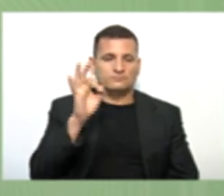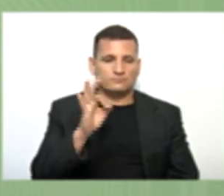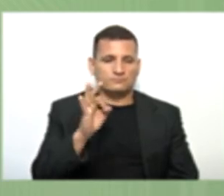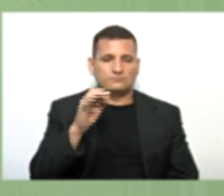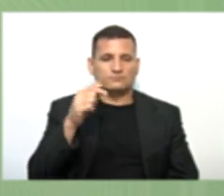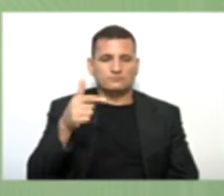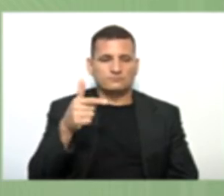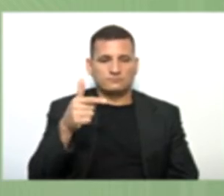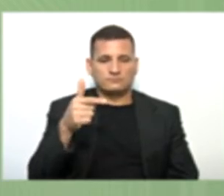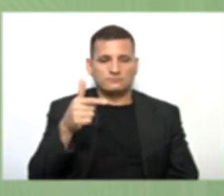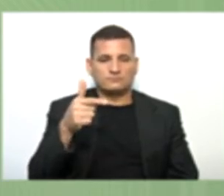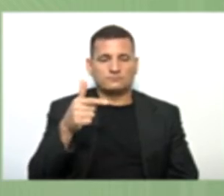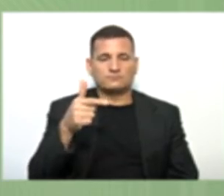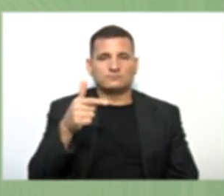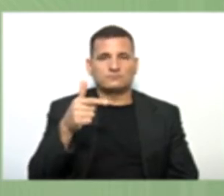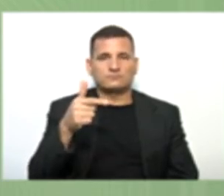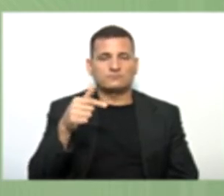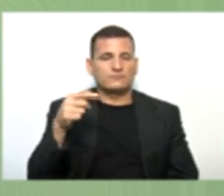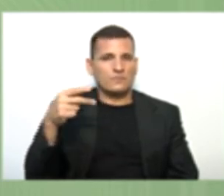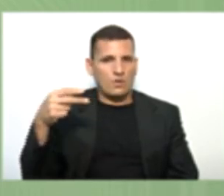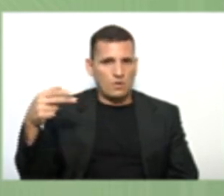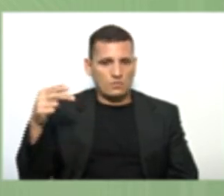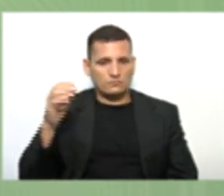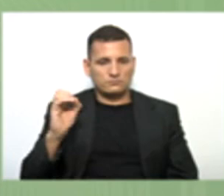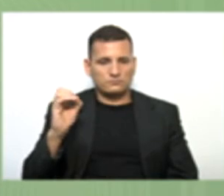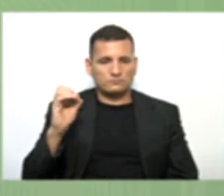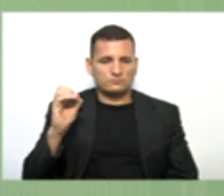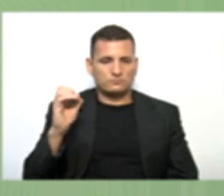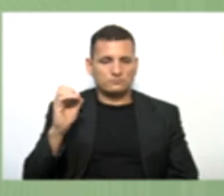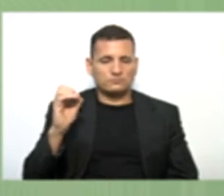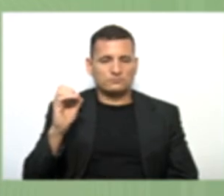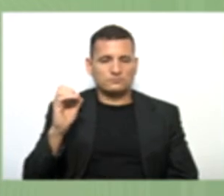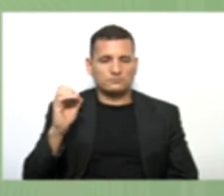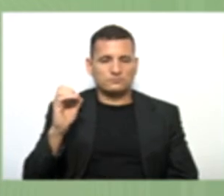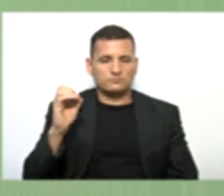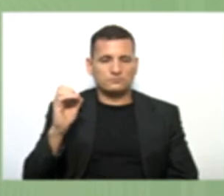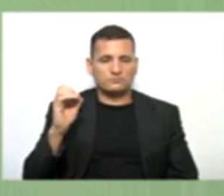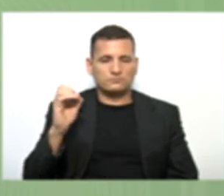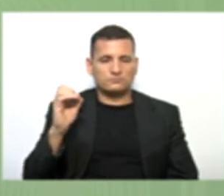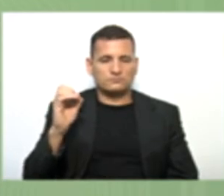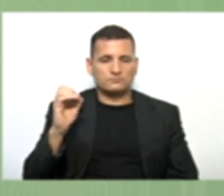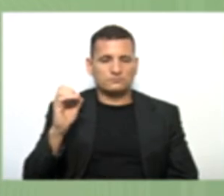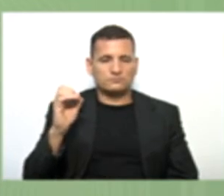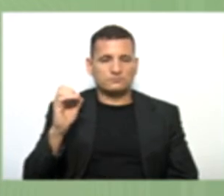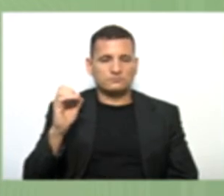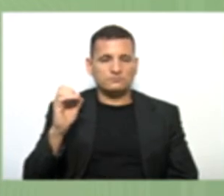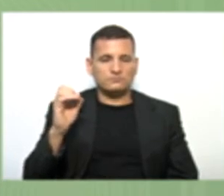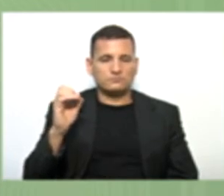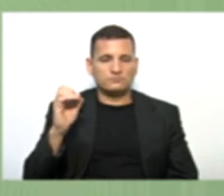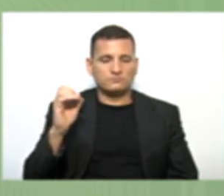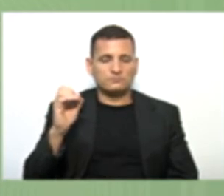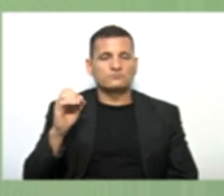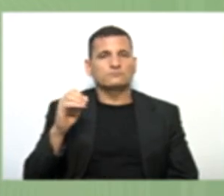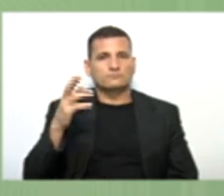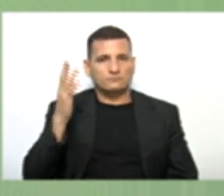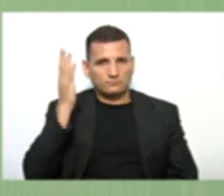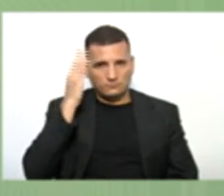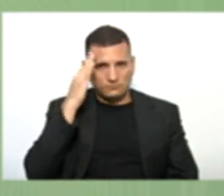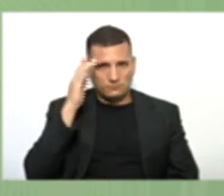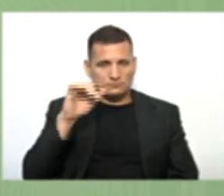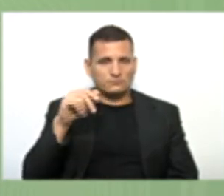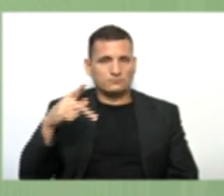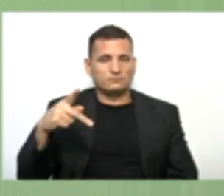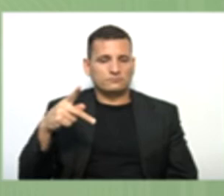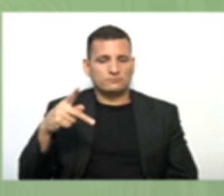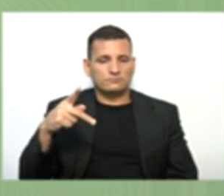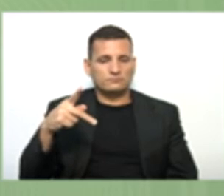dele for igual a 0, porque se a gente souber, se o número der exatamente o resto da divisão dele der 0, então a gente sabe que ele é par.